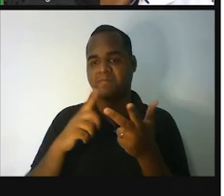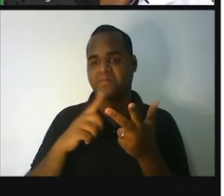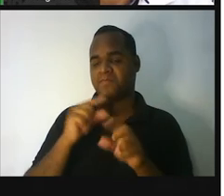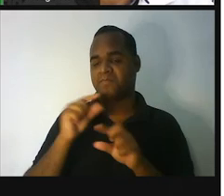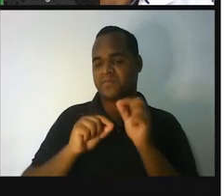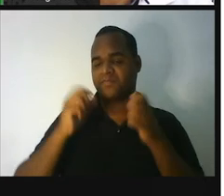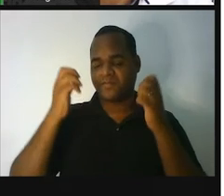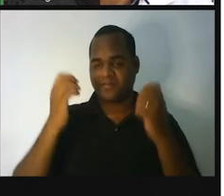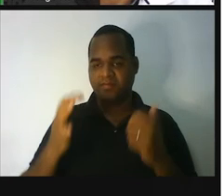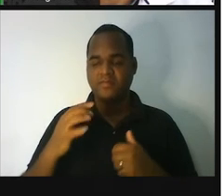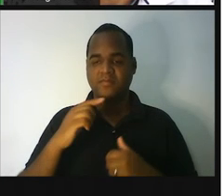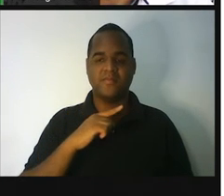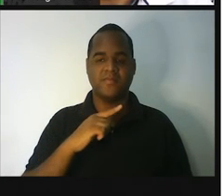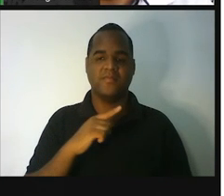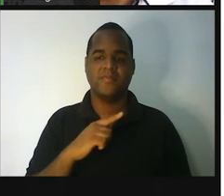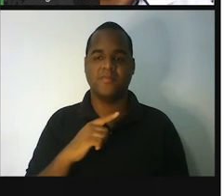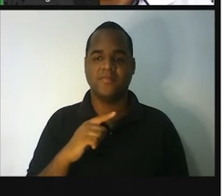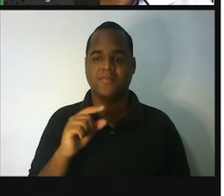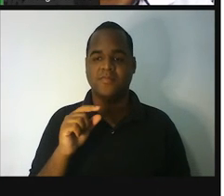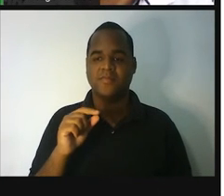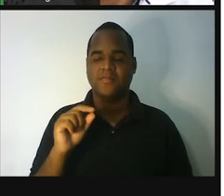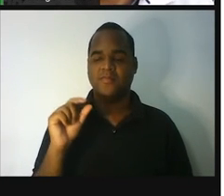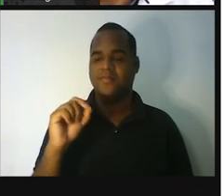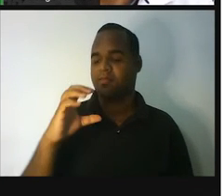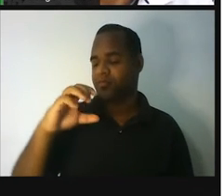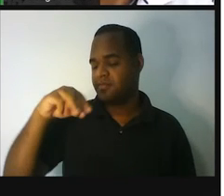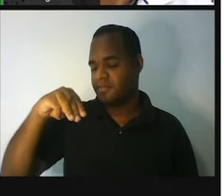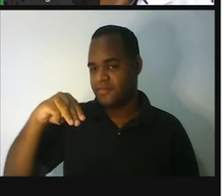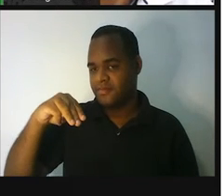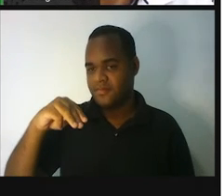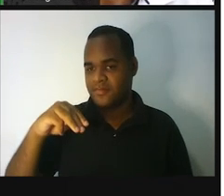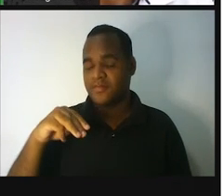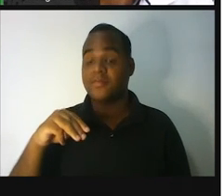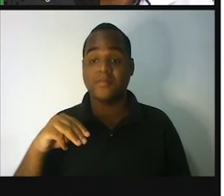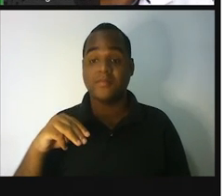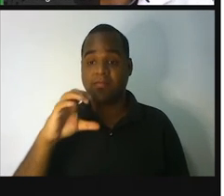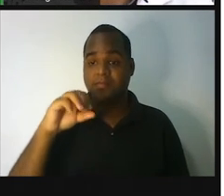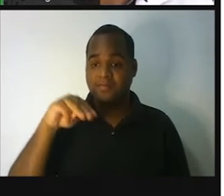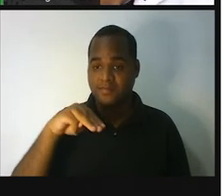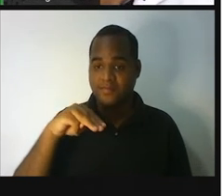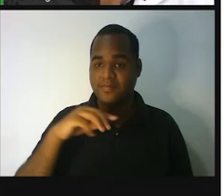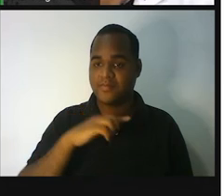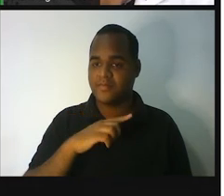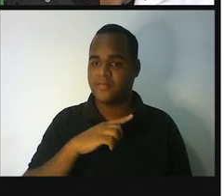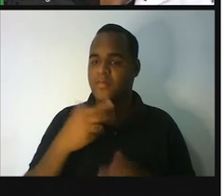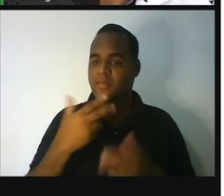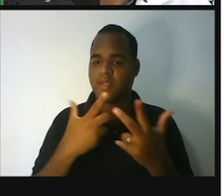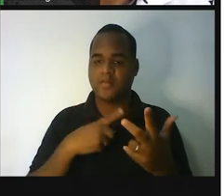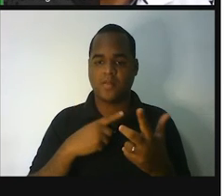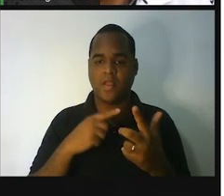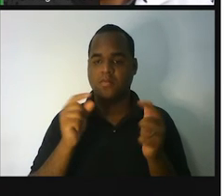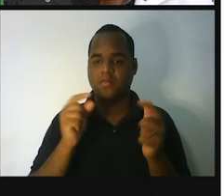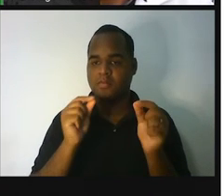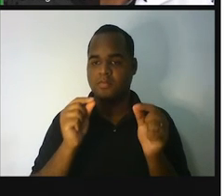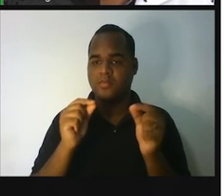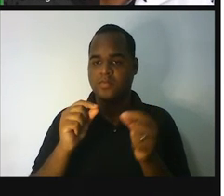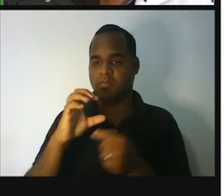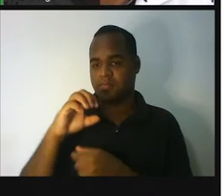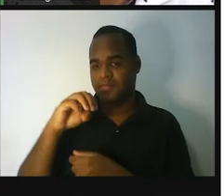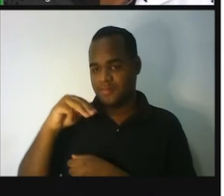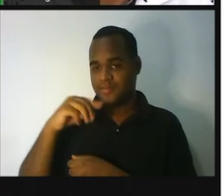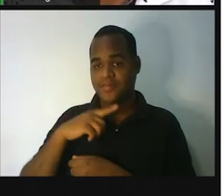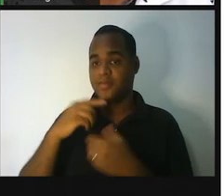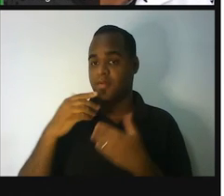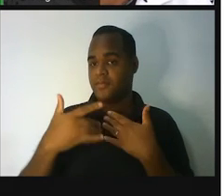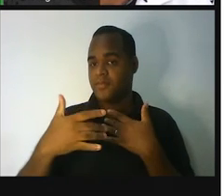espelhinho ali o sentido Olha o centímetros aqui a setinha vermelha a gente vai sair você tinha e